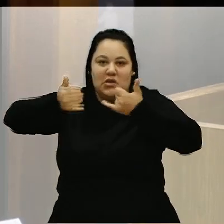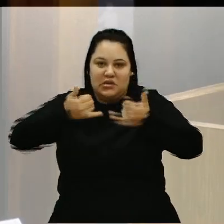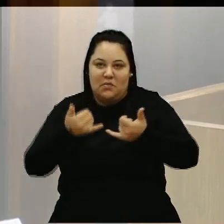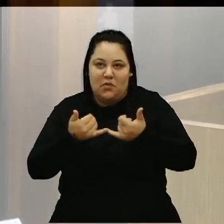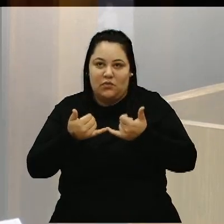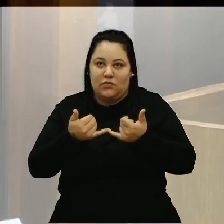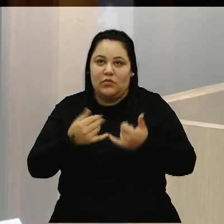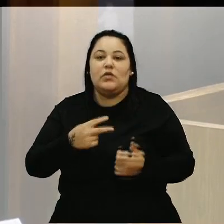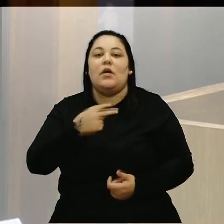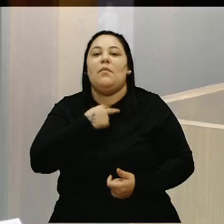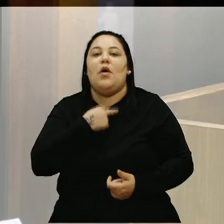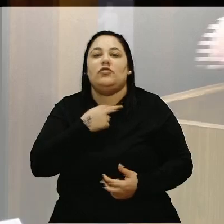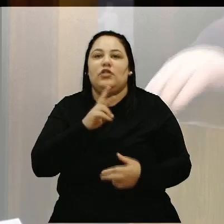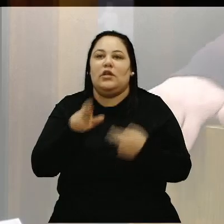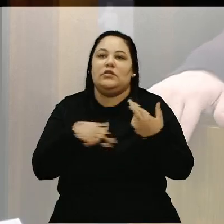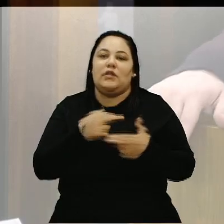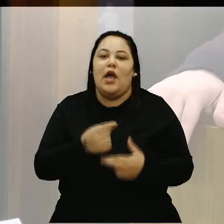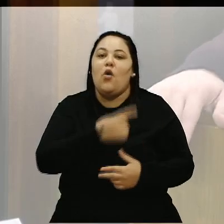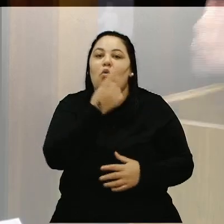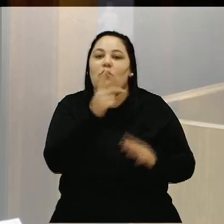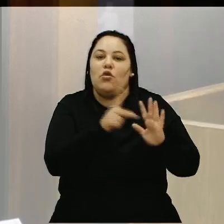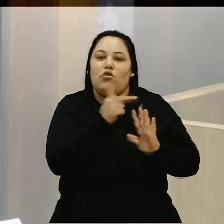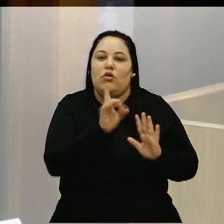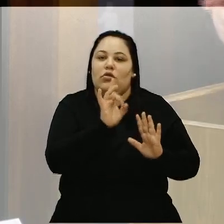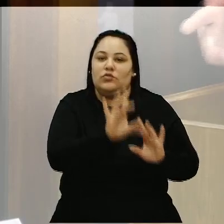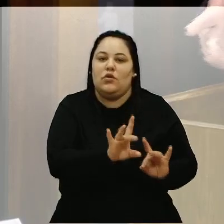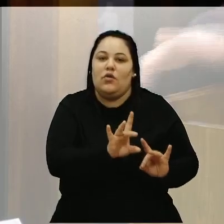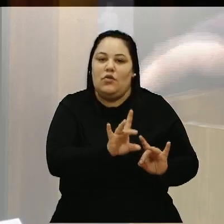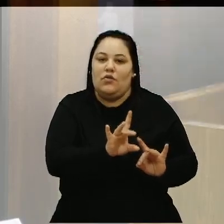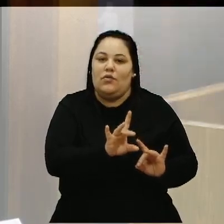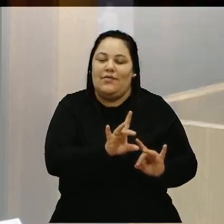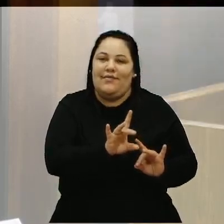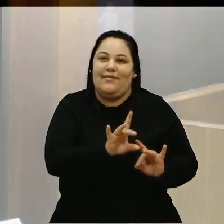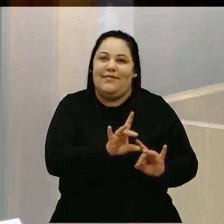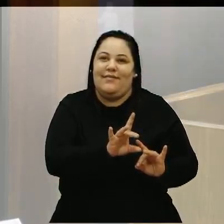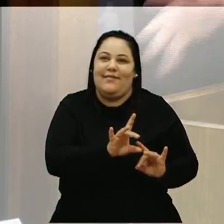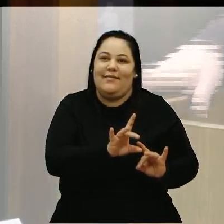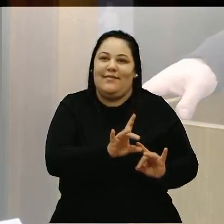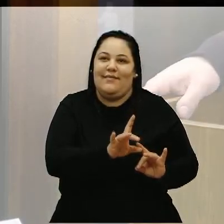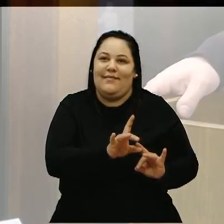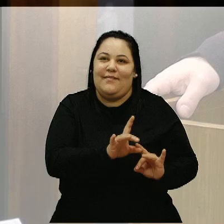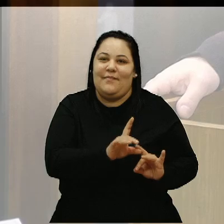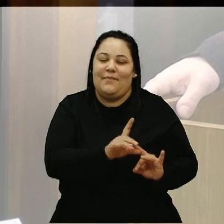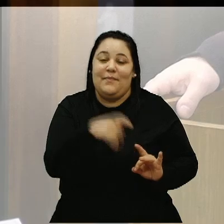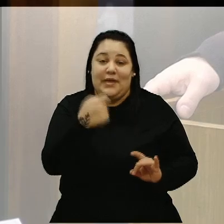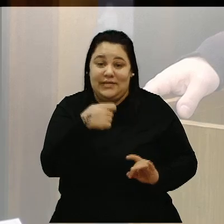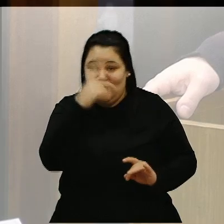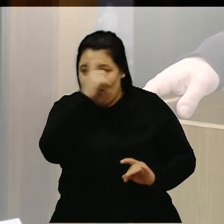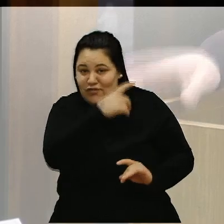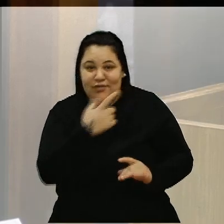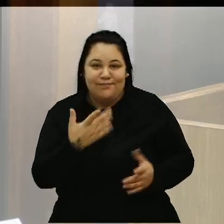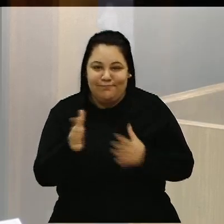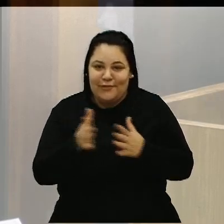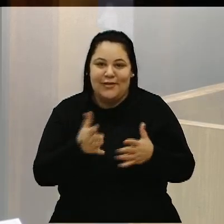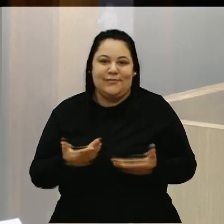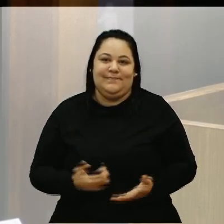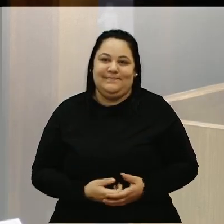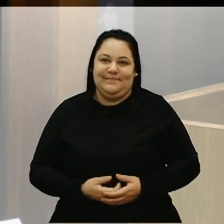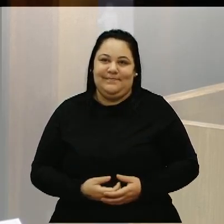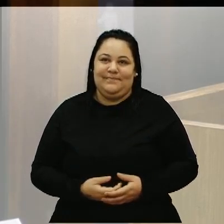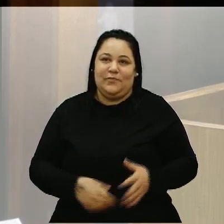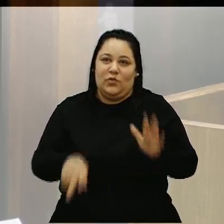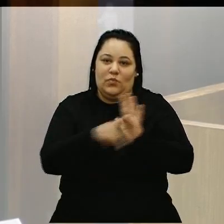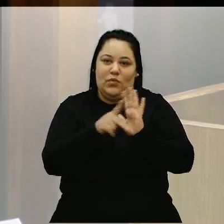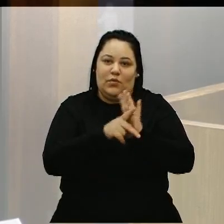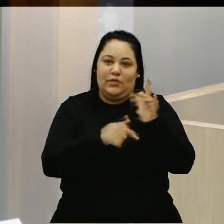tu não pode relacionar num protocolo só. Para ficar mais prático, né? Parece que tem que dificultar o próprio trabalho